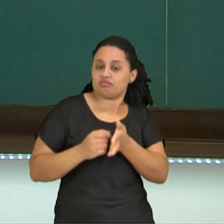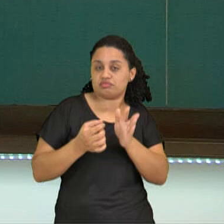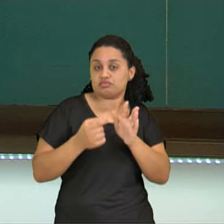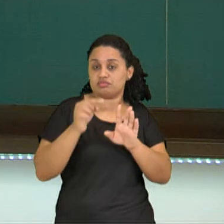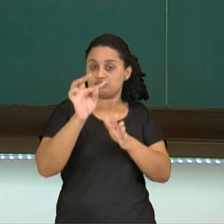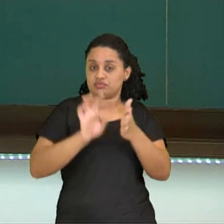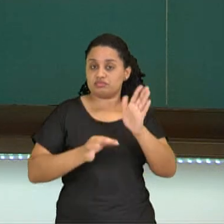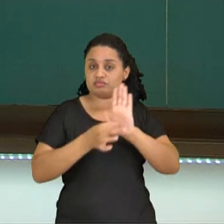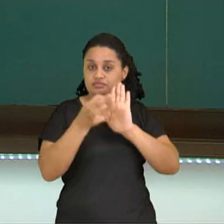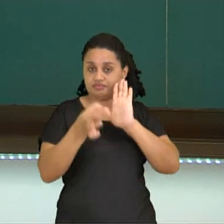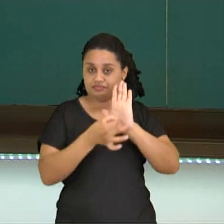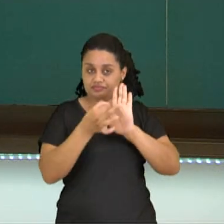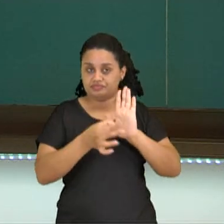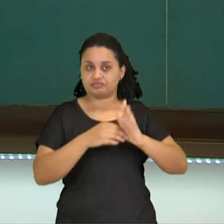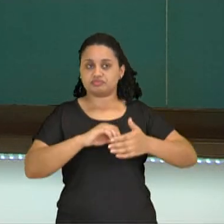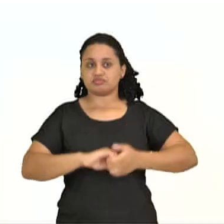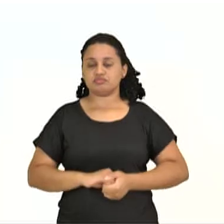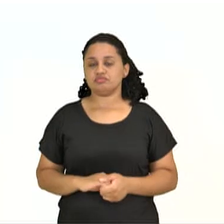adiante?